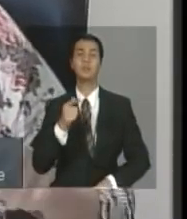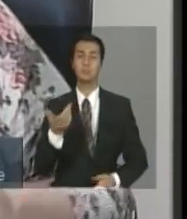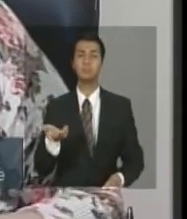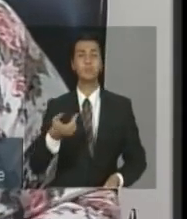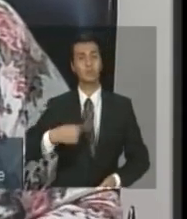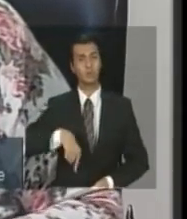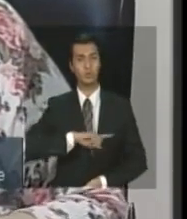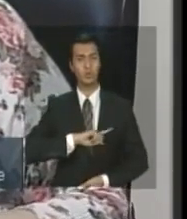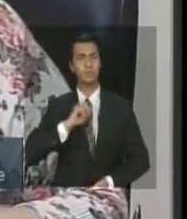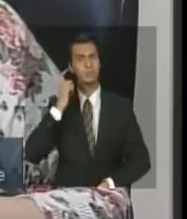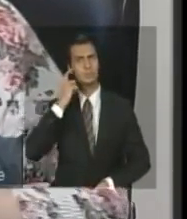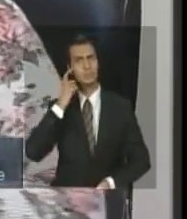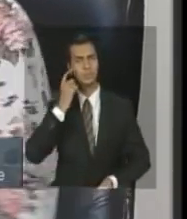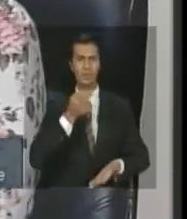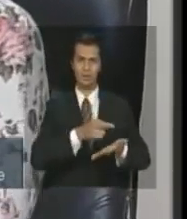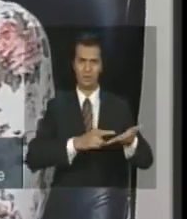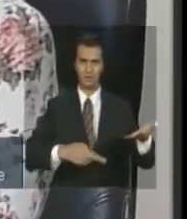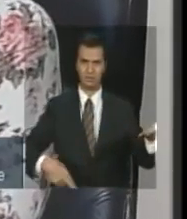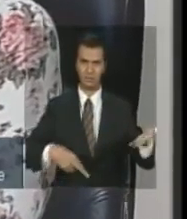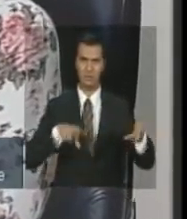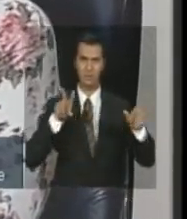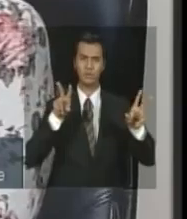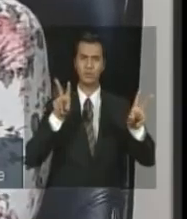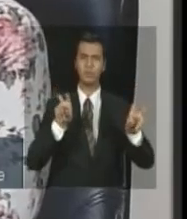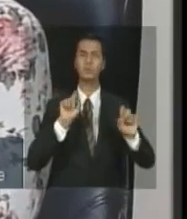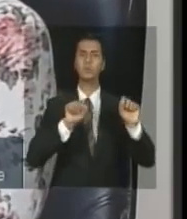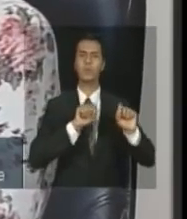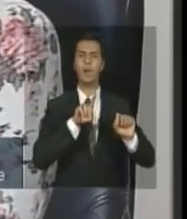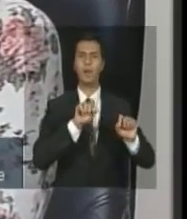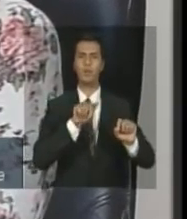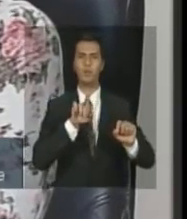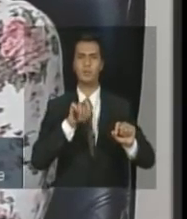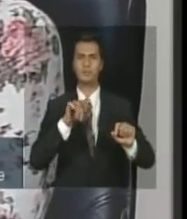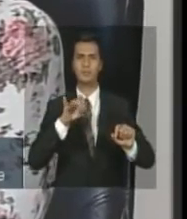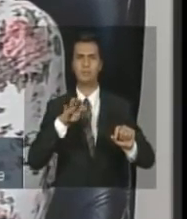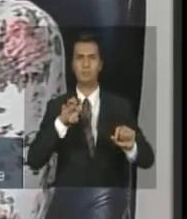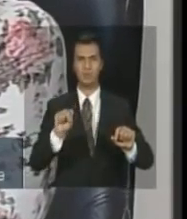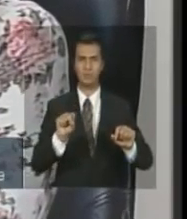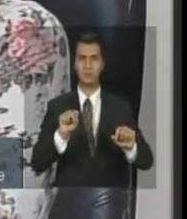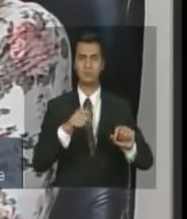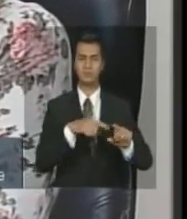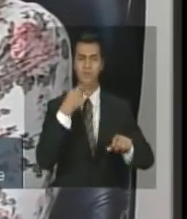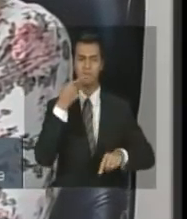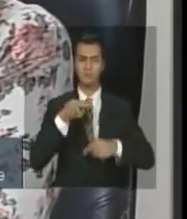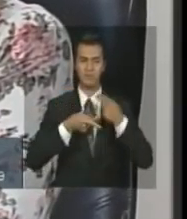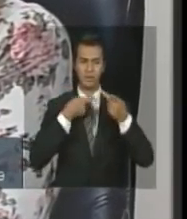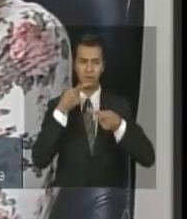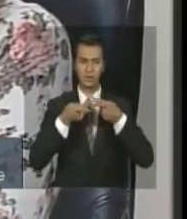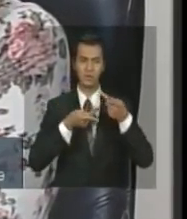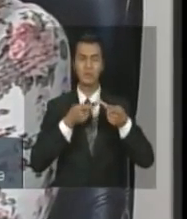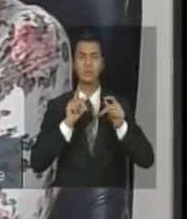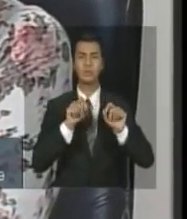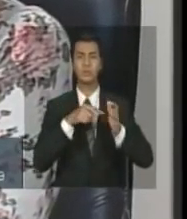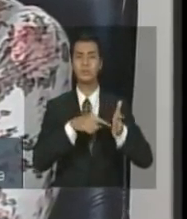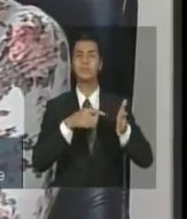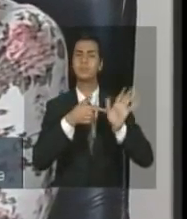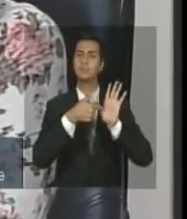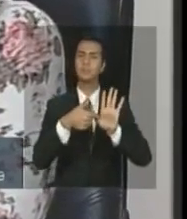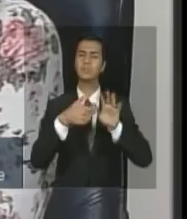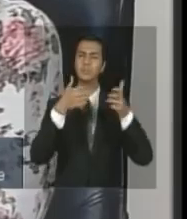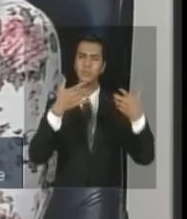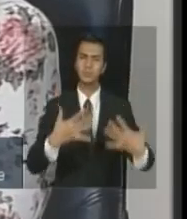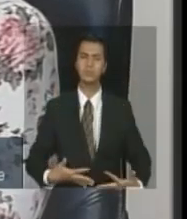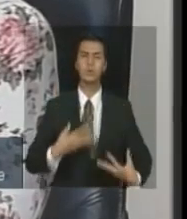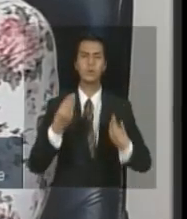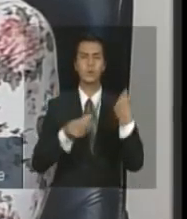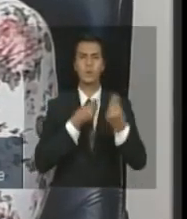adolescente, ele, ao buscar fazer uma avaliação sobre o perfil de crianças e